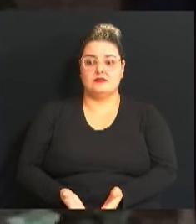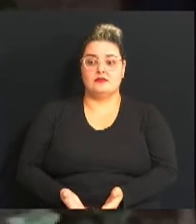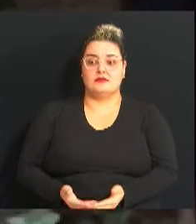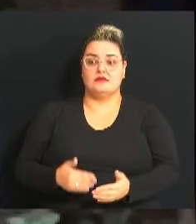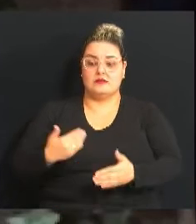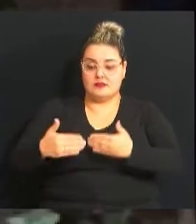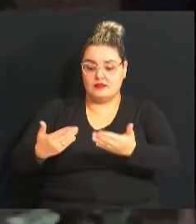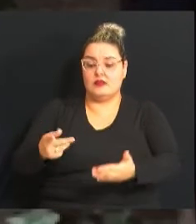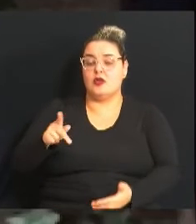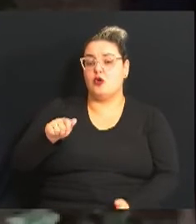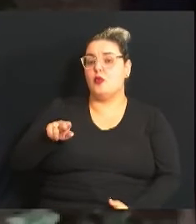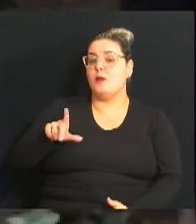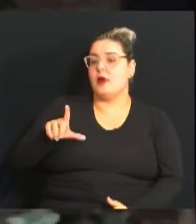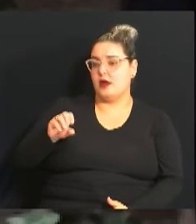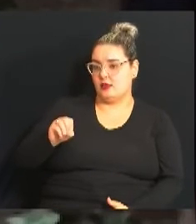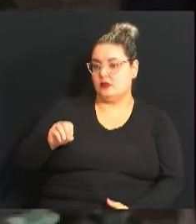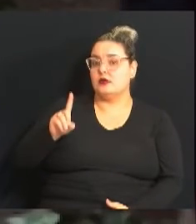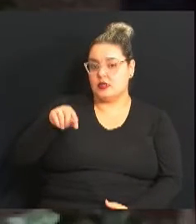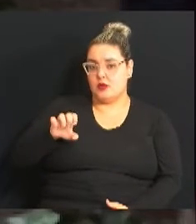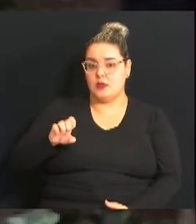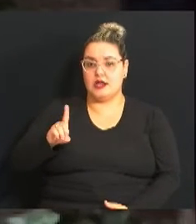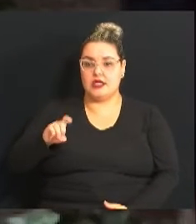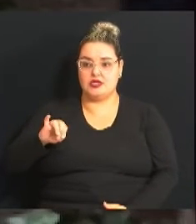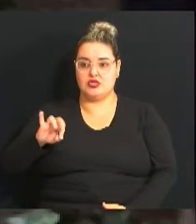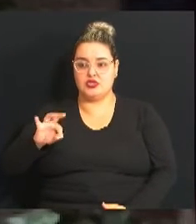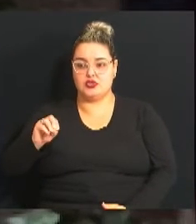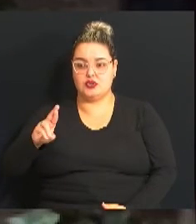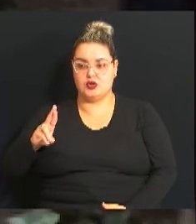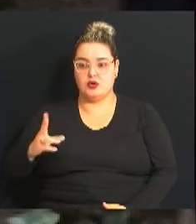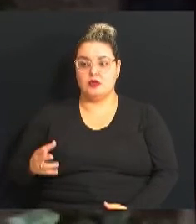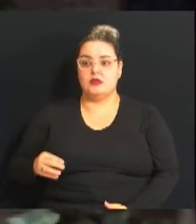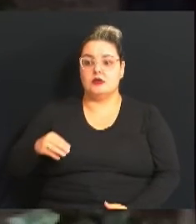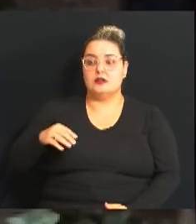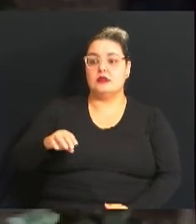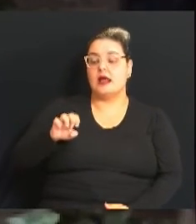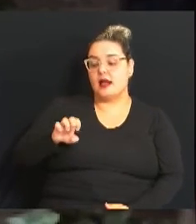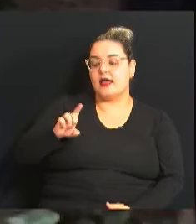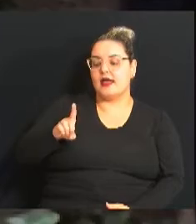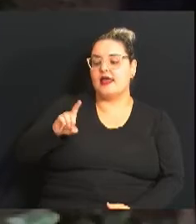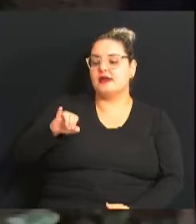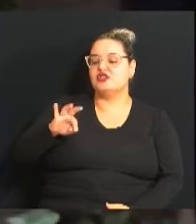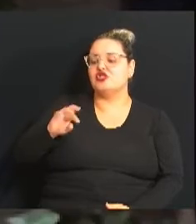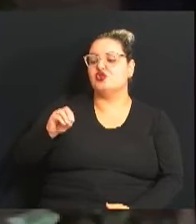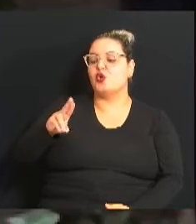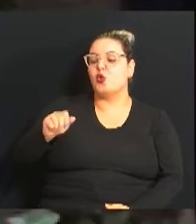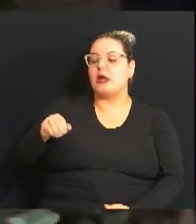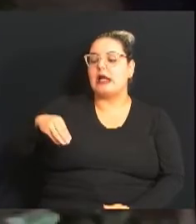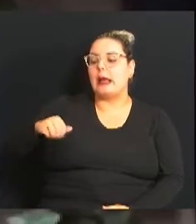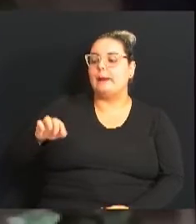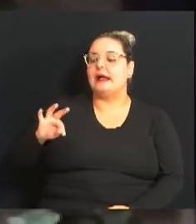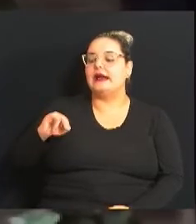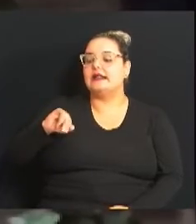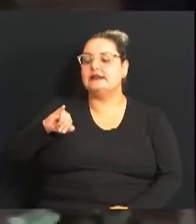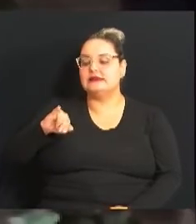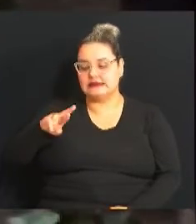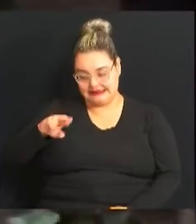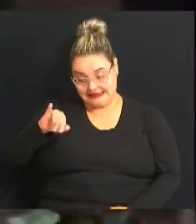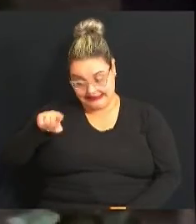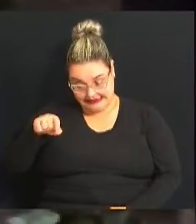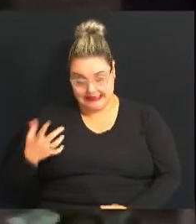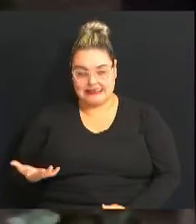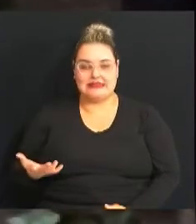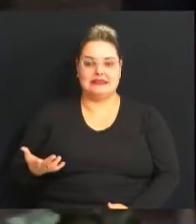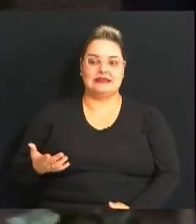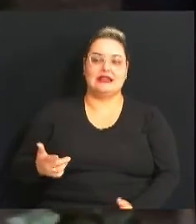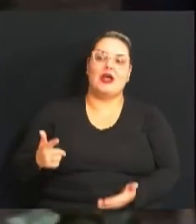Paulo, que é o editor, né, da editora Matrix, e as coisas foram fluindo e o livro caixinha